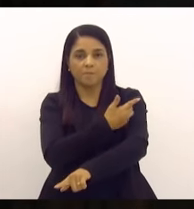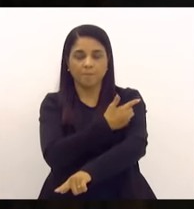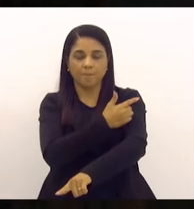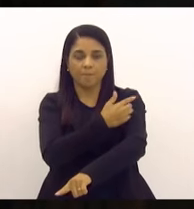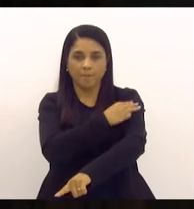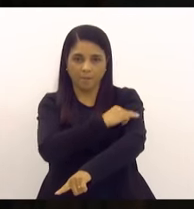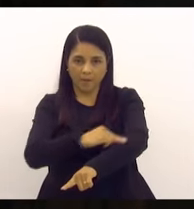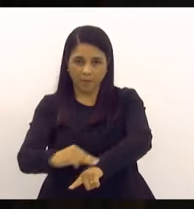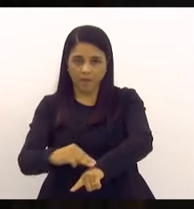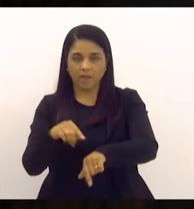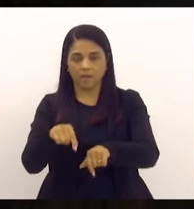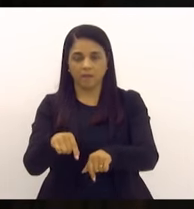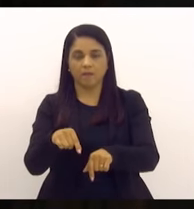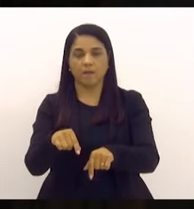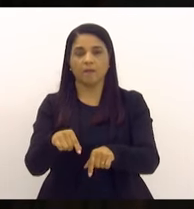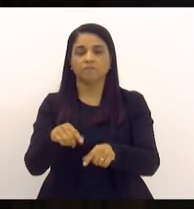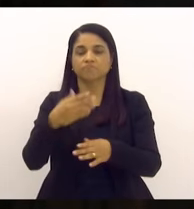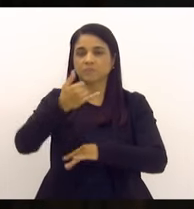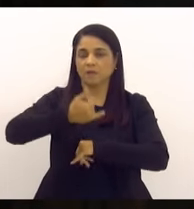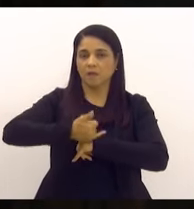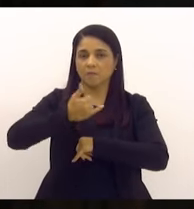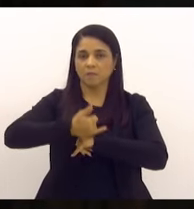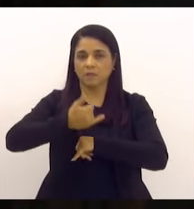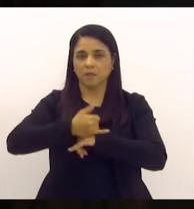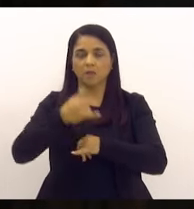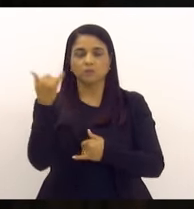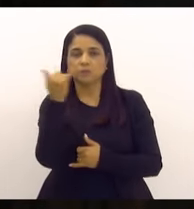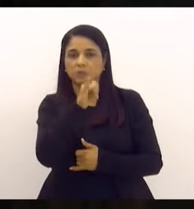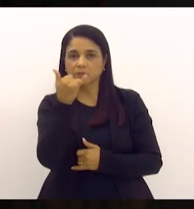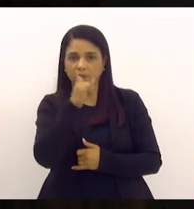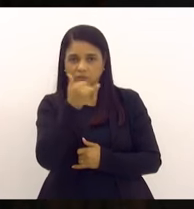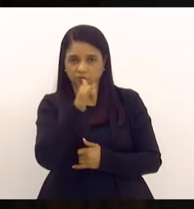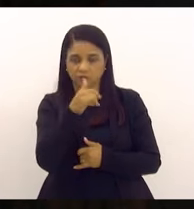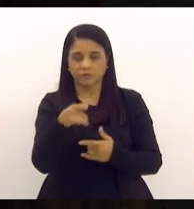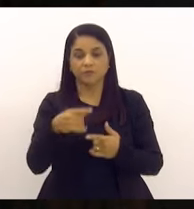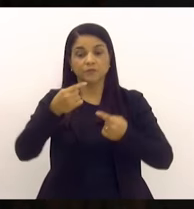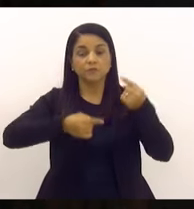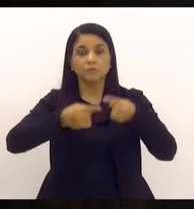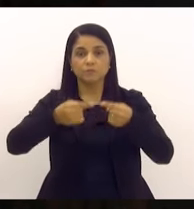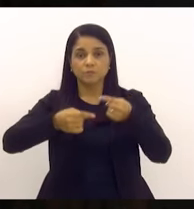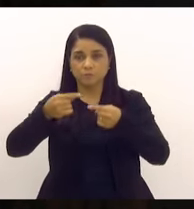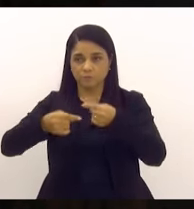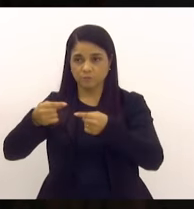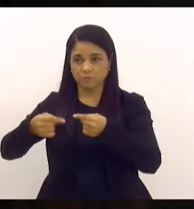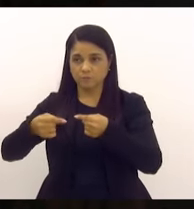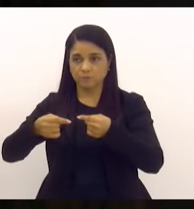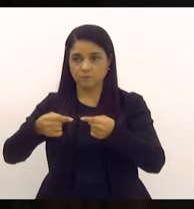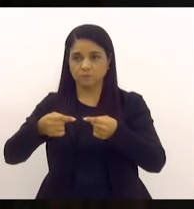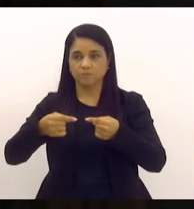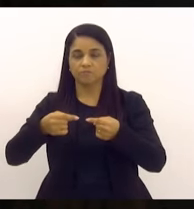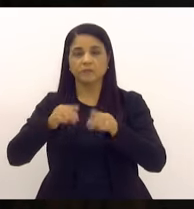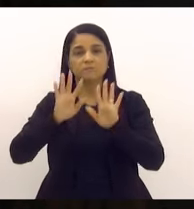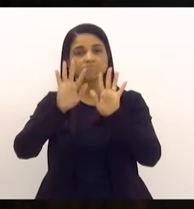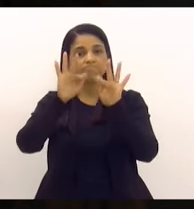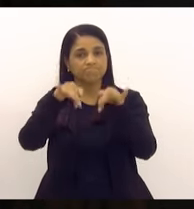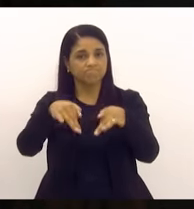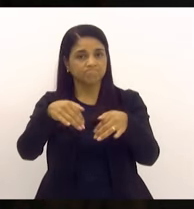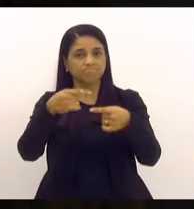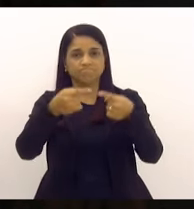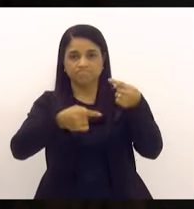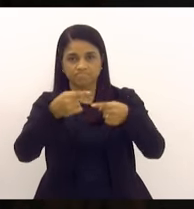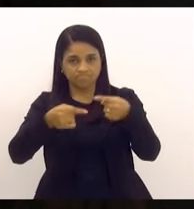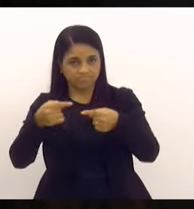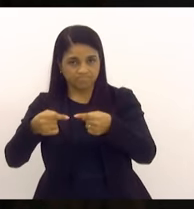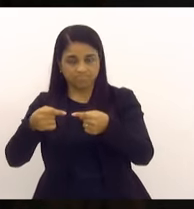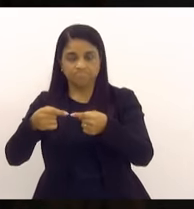declarar o município de Macaé como capital da energia. Em discussão. Não havendo quem queira discutir,